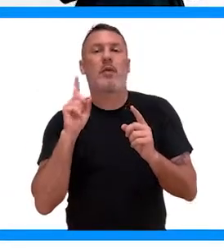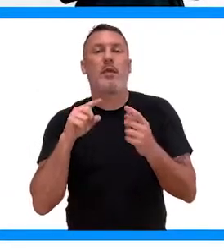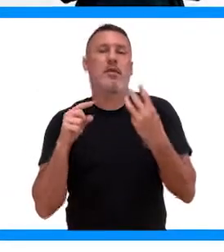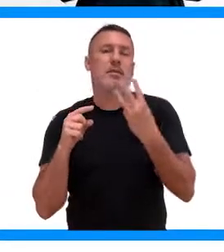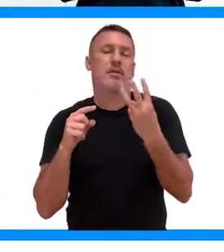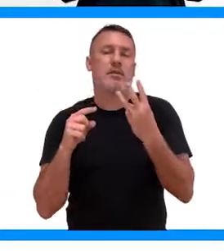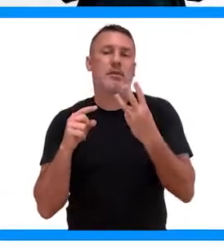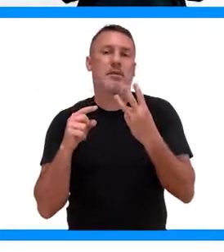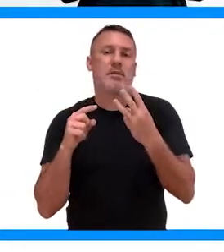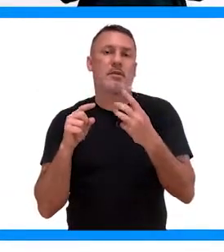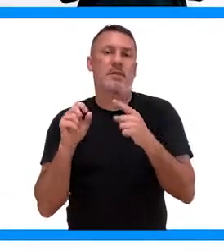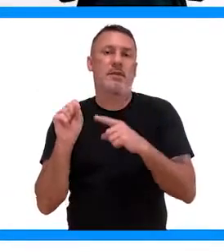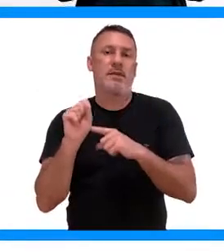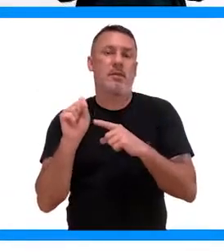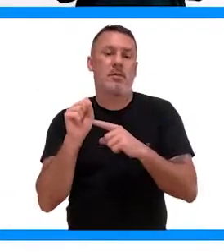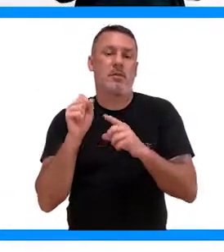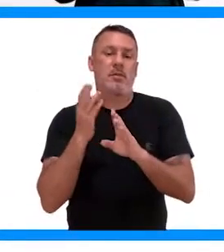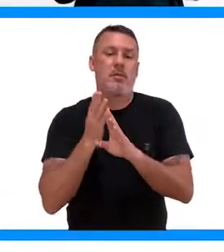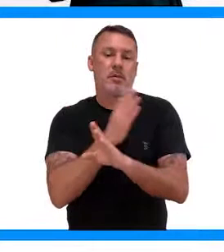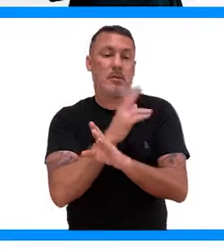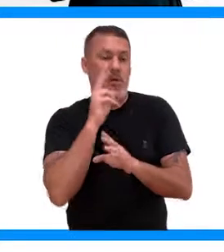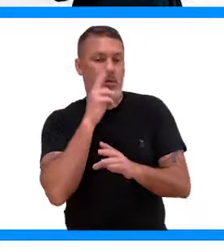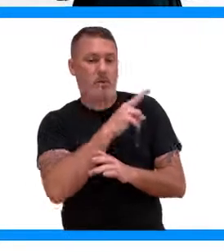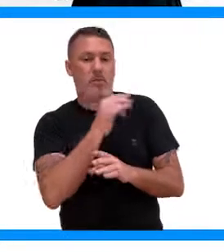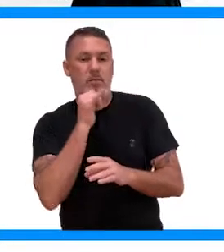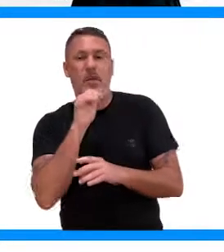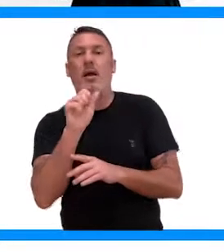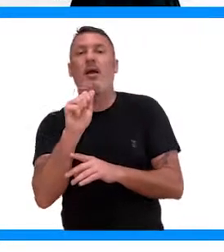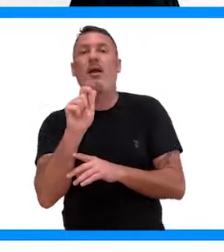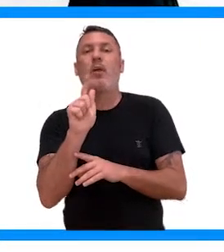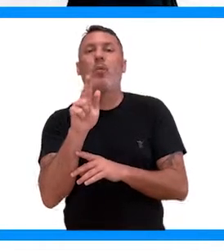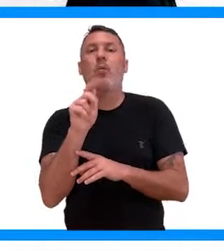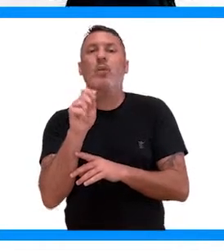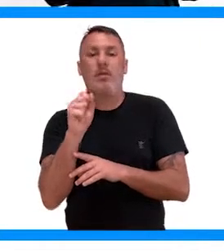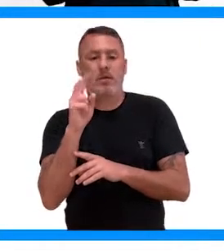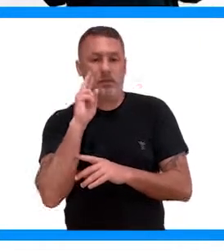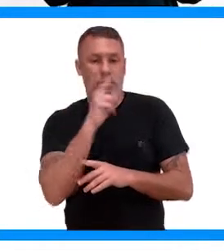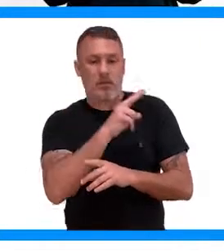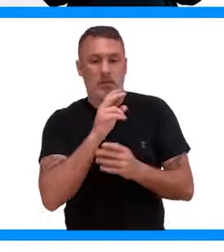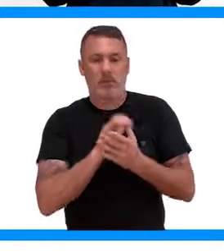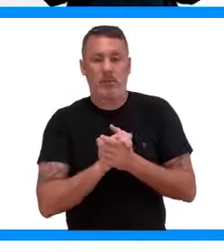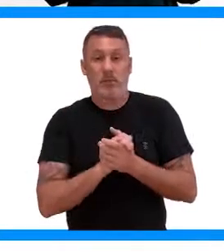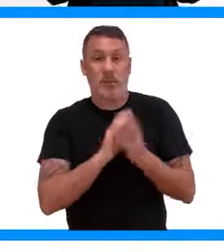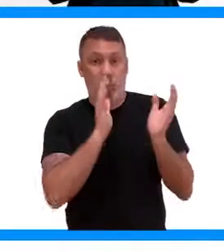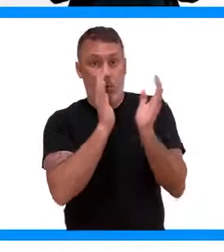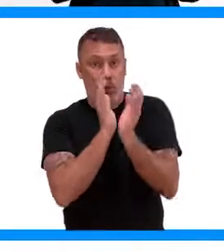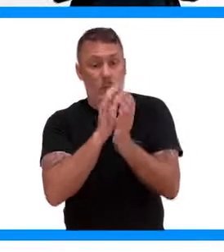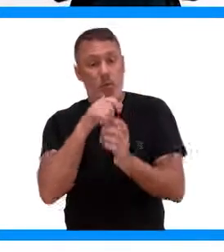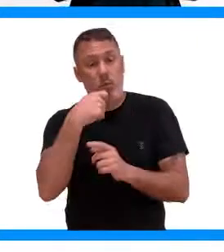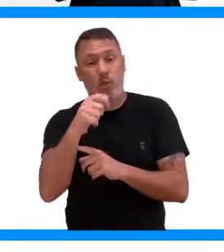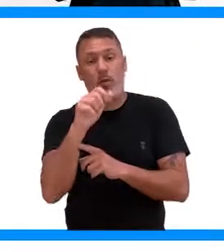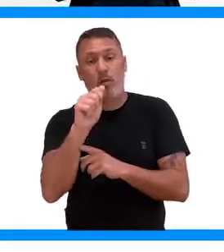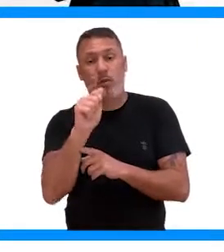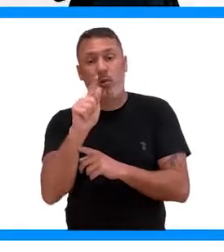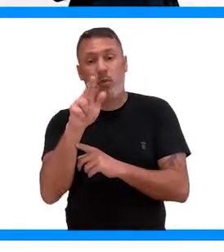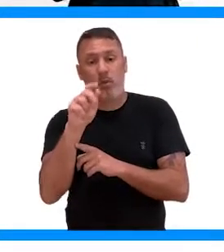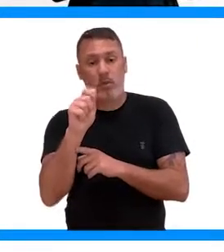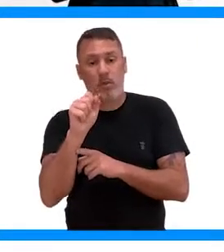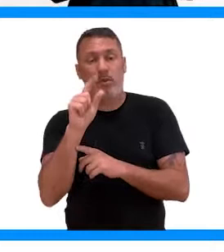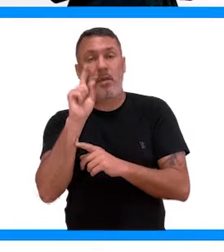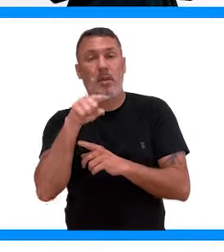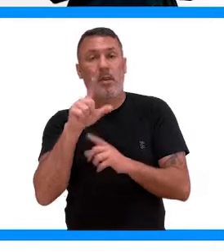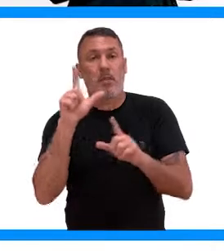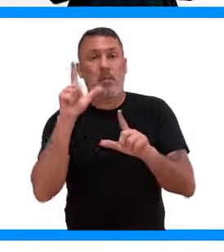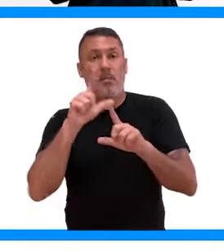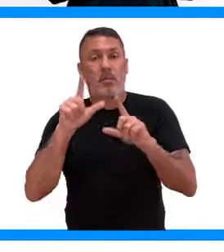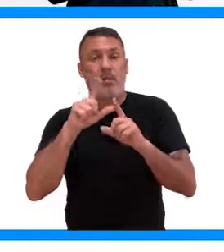até a terceira sílaba de trás para frente, né? Vamos ver. Agudas. São classificadas como agudas as palavras que